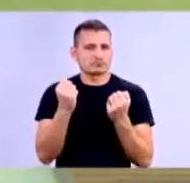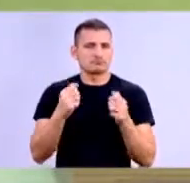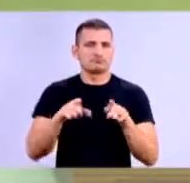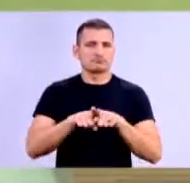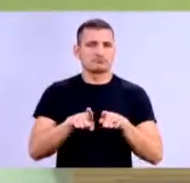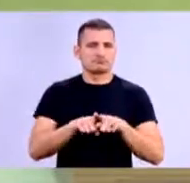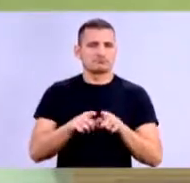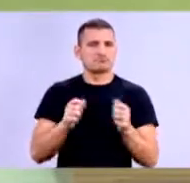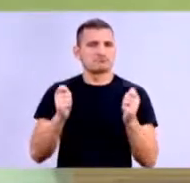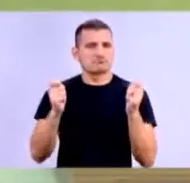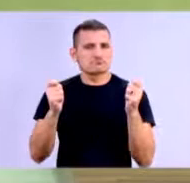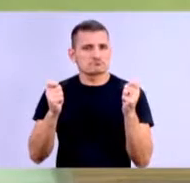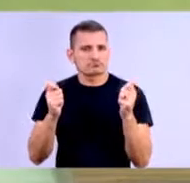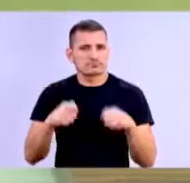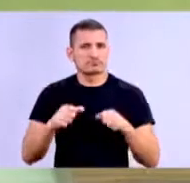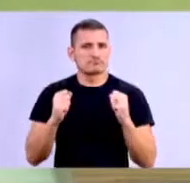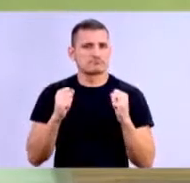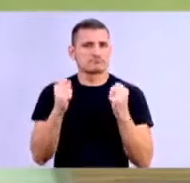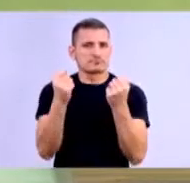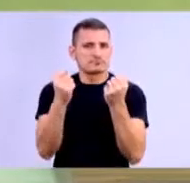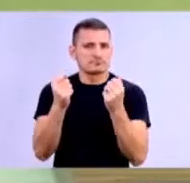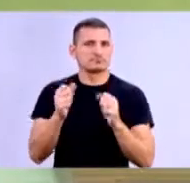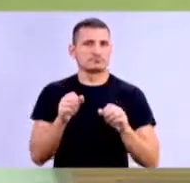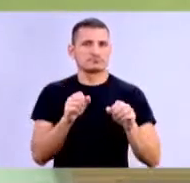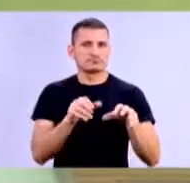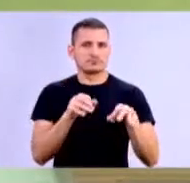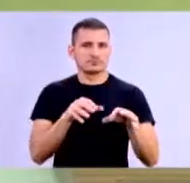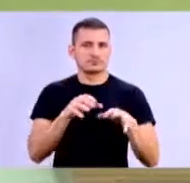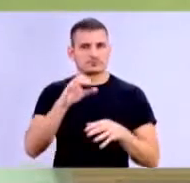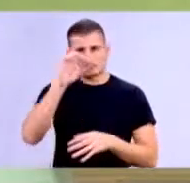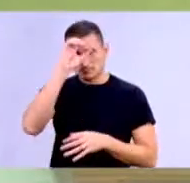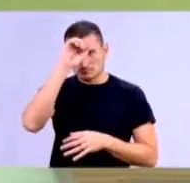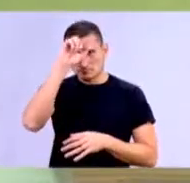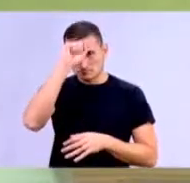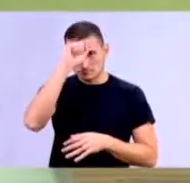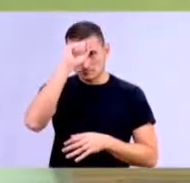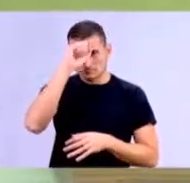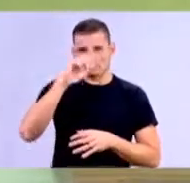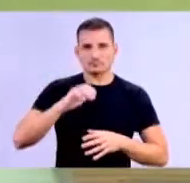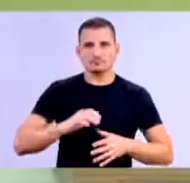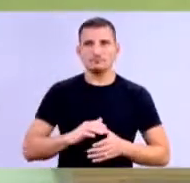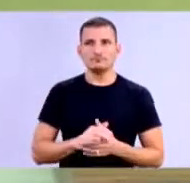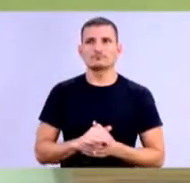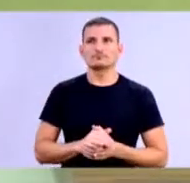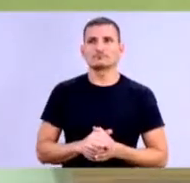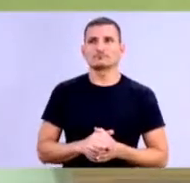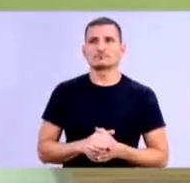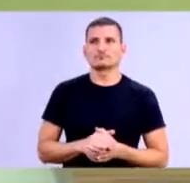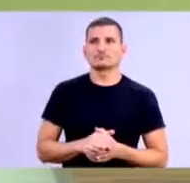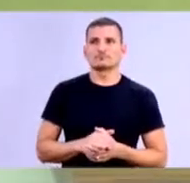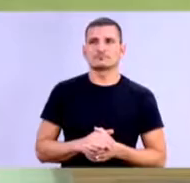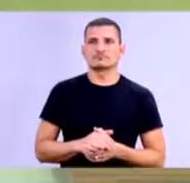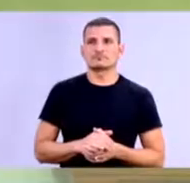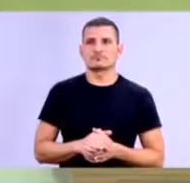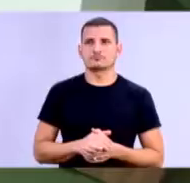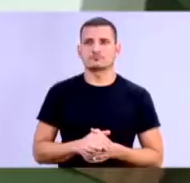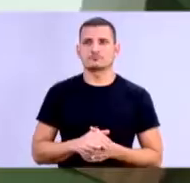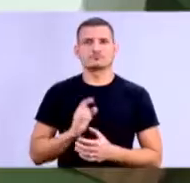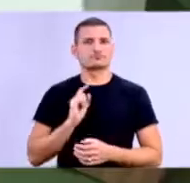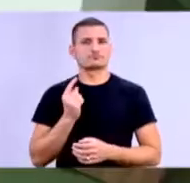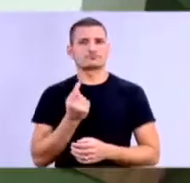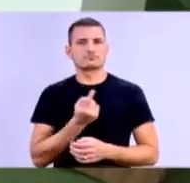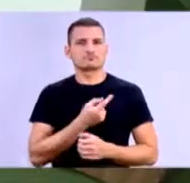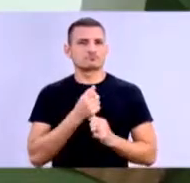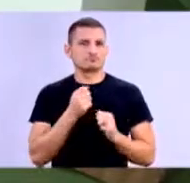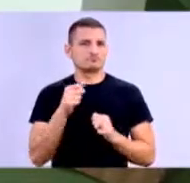essa potencialização do ensino e da aprendizagem. Nós poderíamos, né, professora, estar aqui